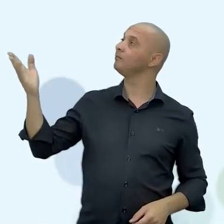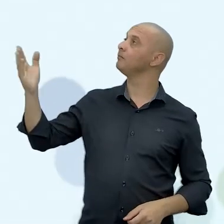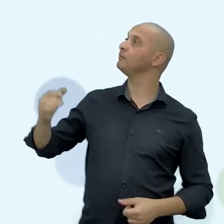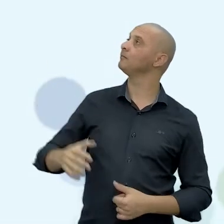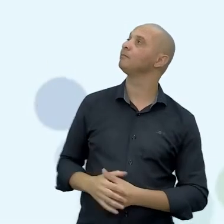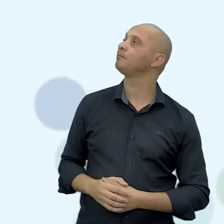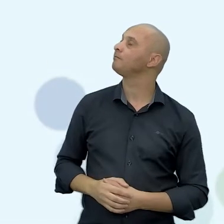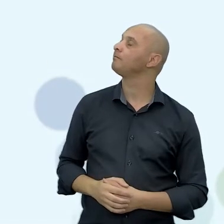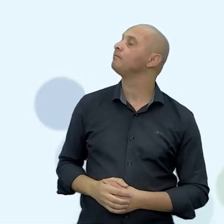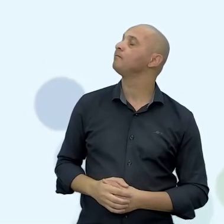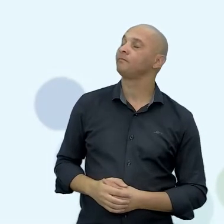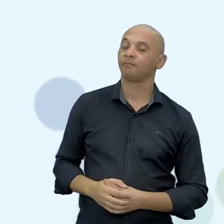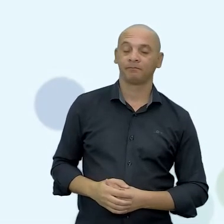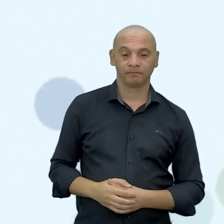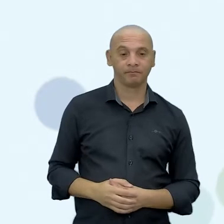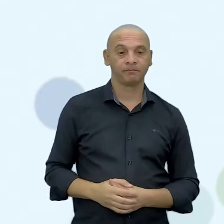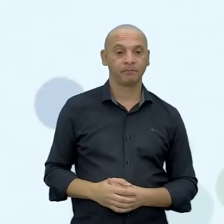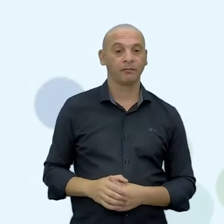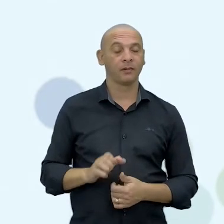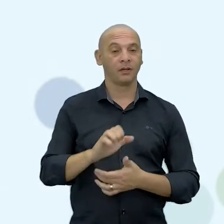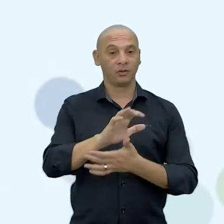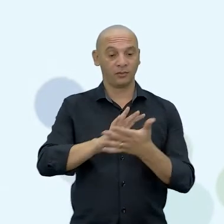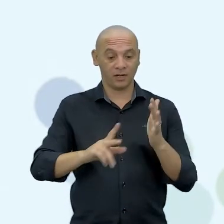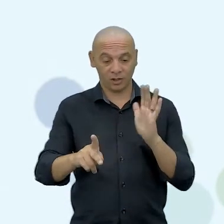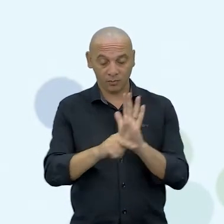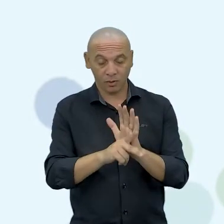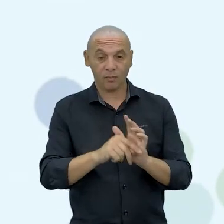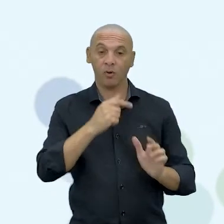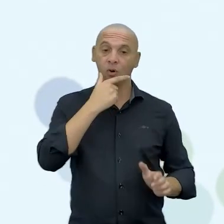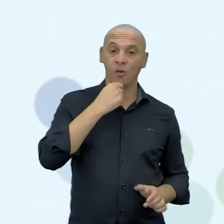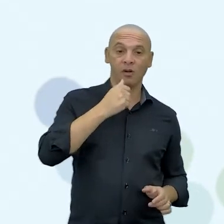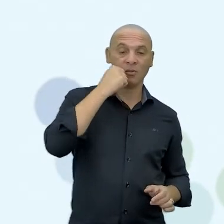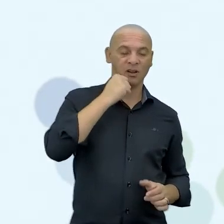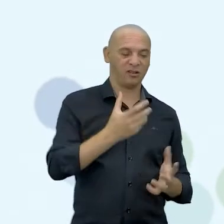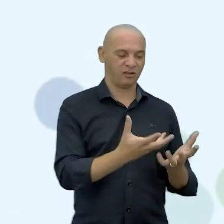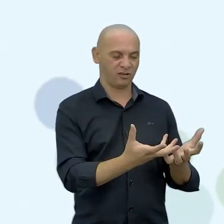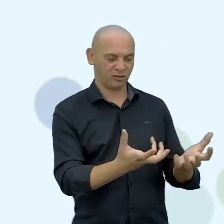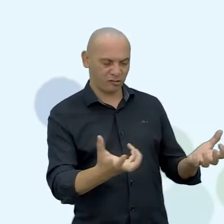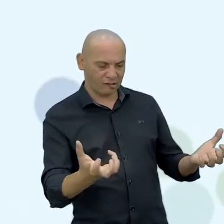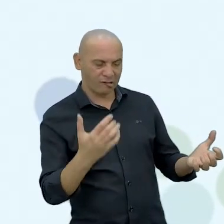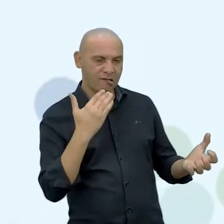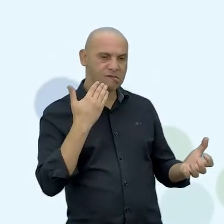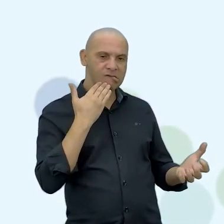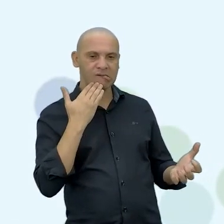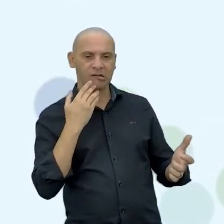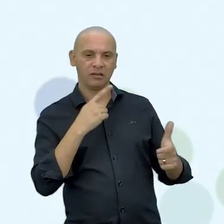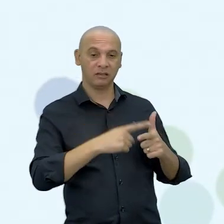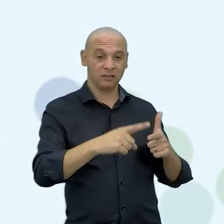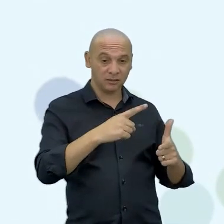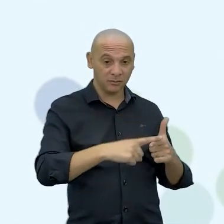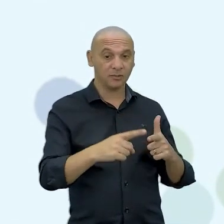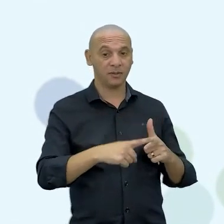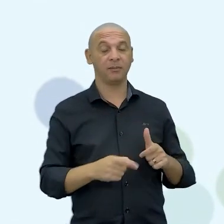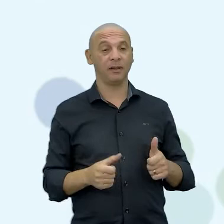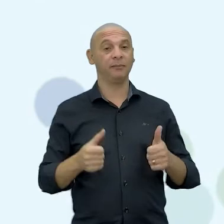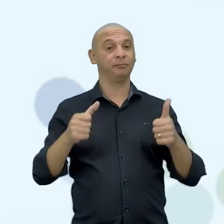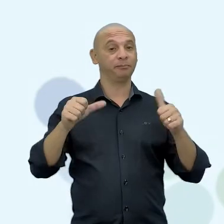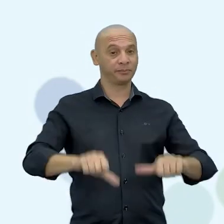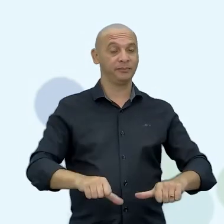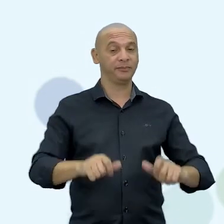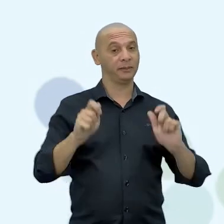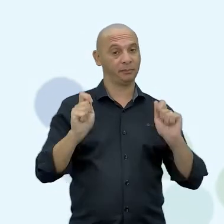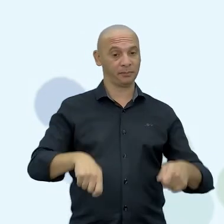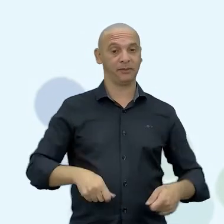aí, ó. Decorrente das atividades humanas, a degradação do solo pode causar aí queda da atividade